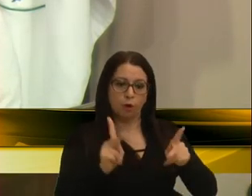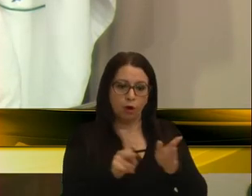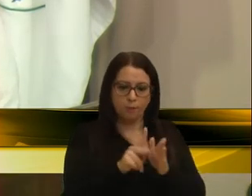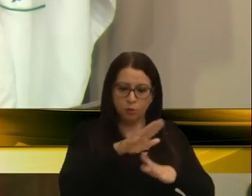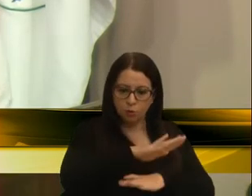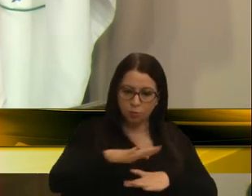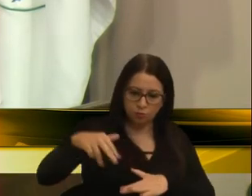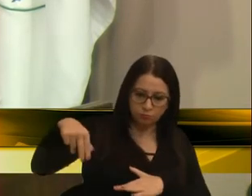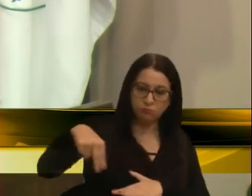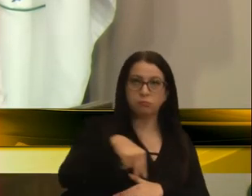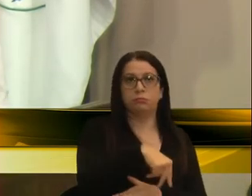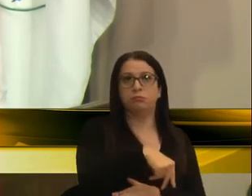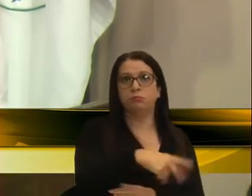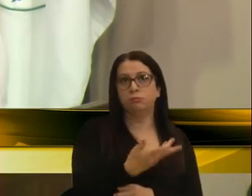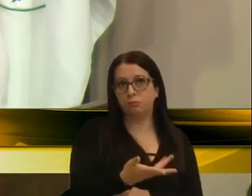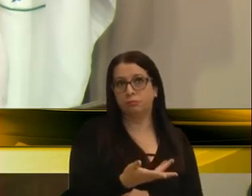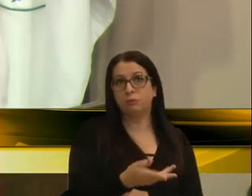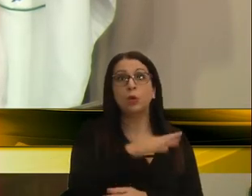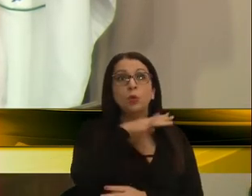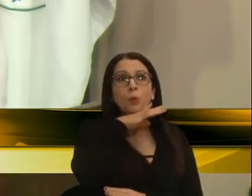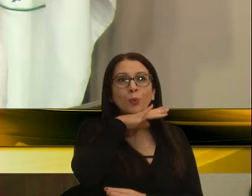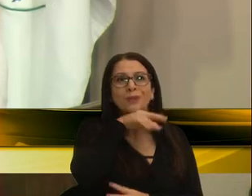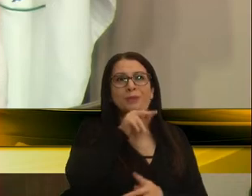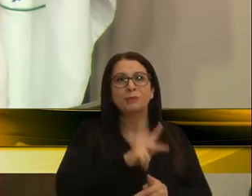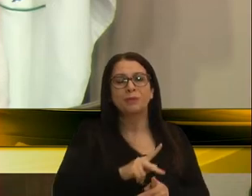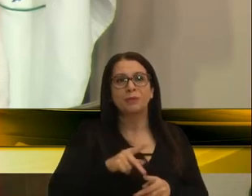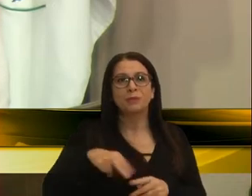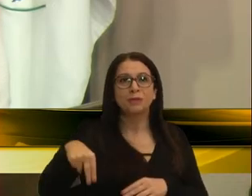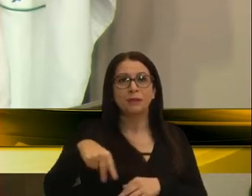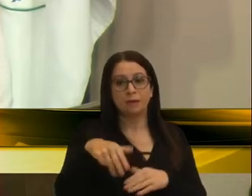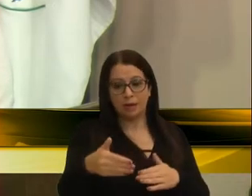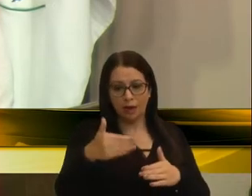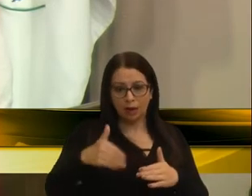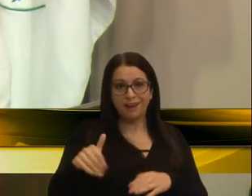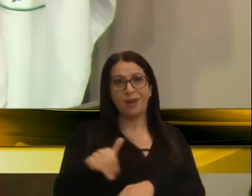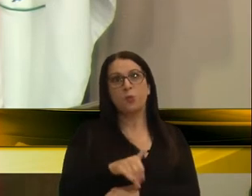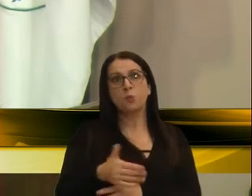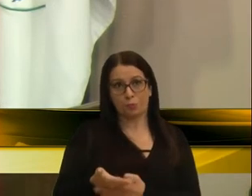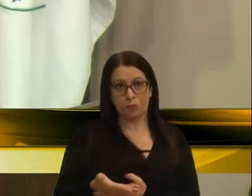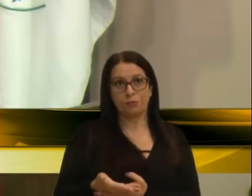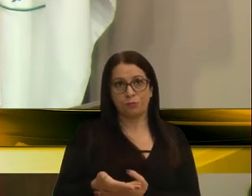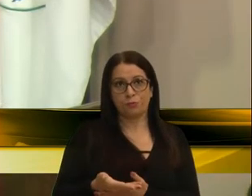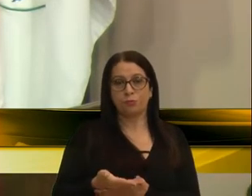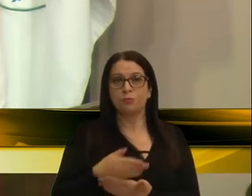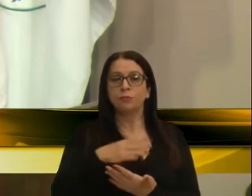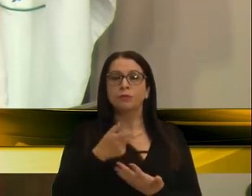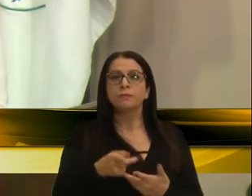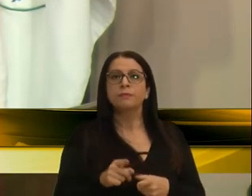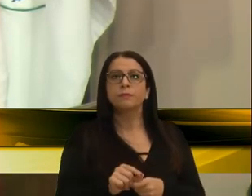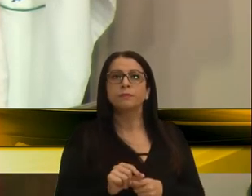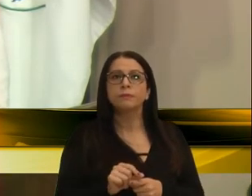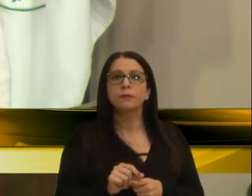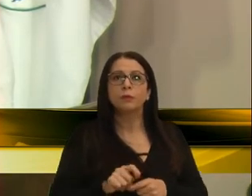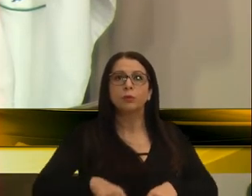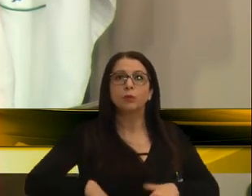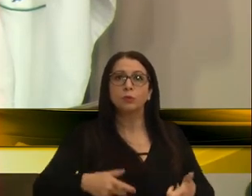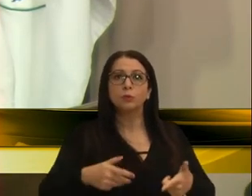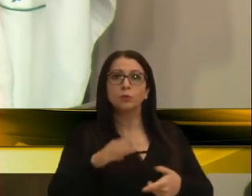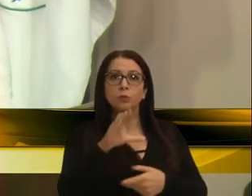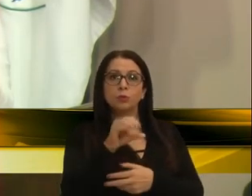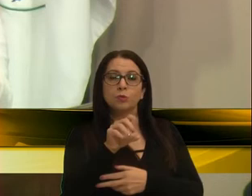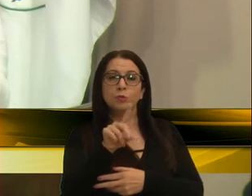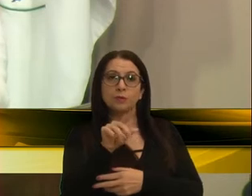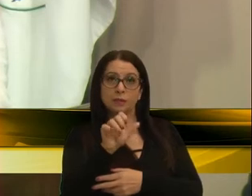Porque é ruim as pessoas caminharem na rua. Em relação ao custo da